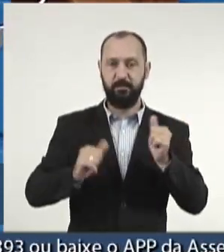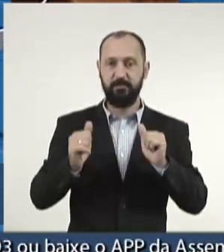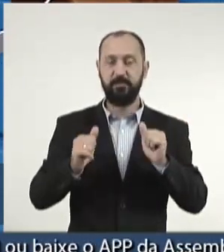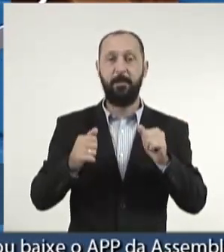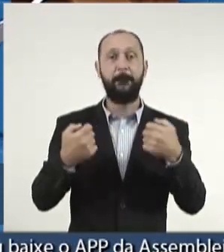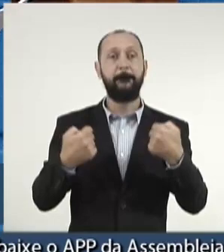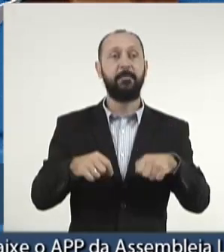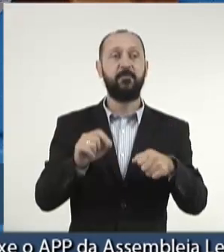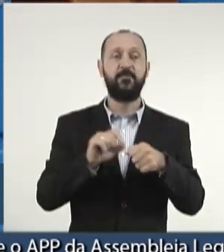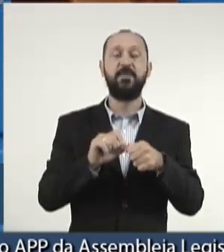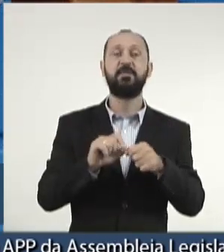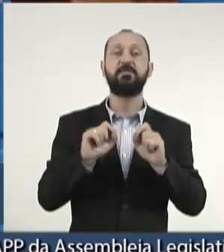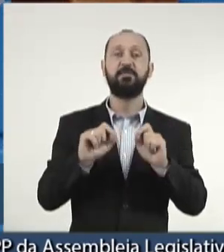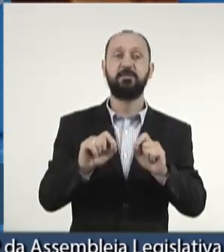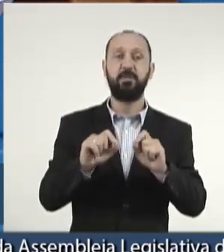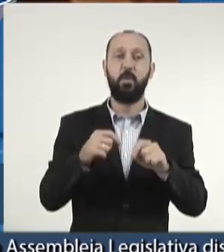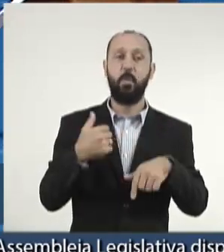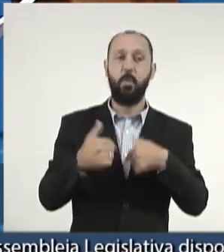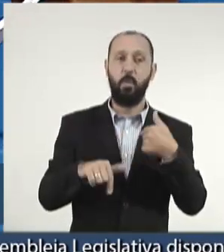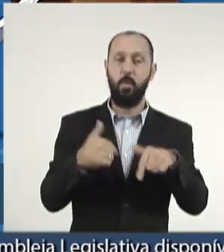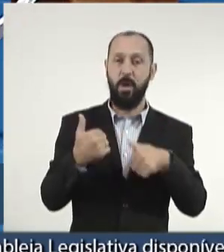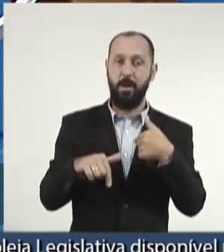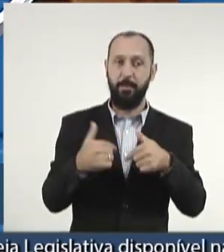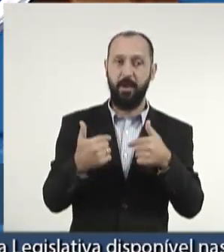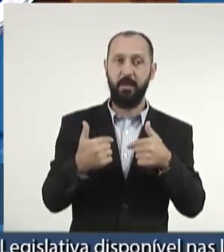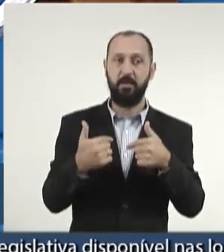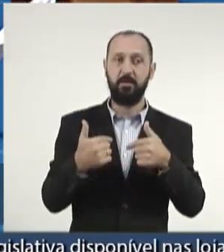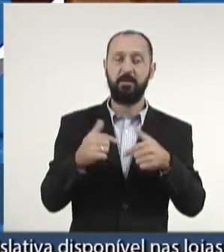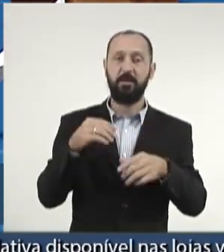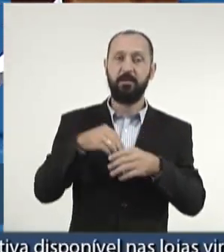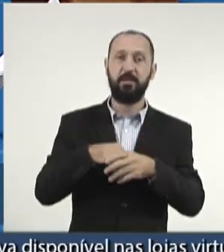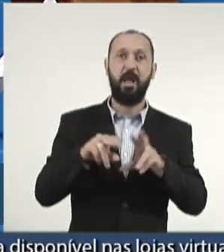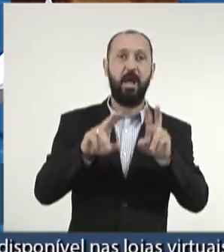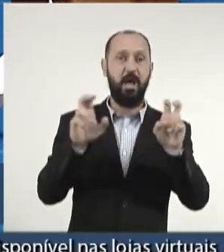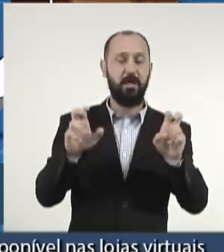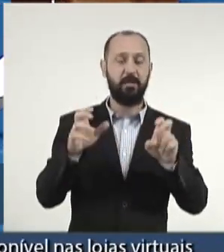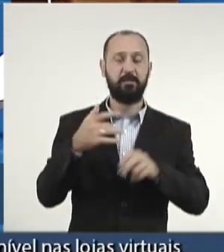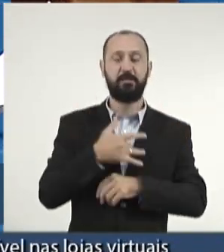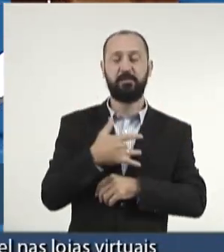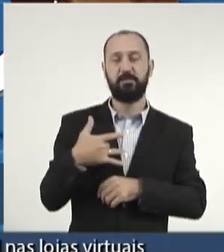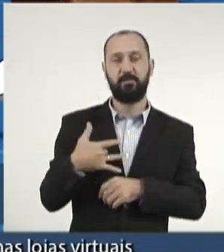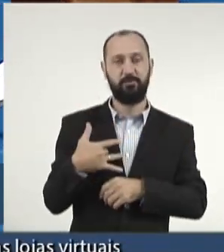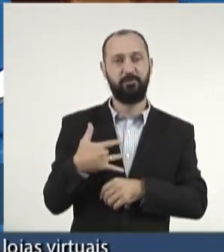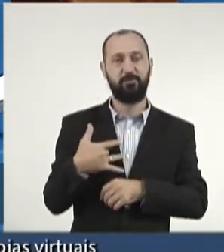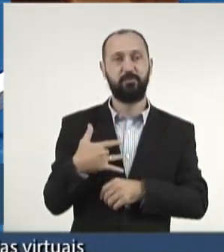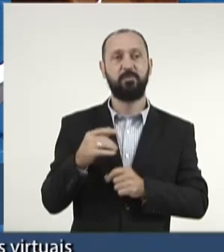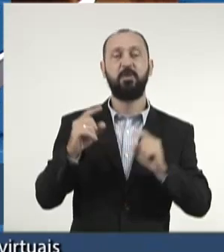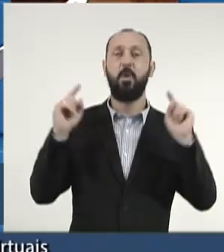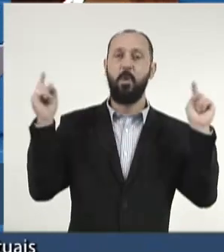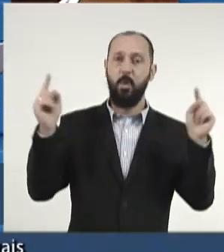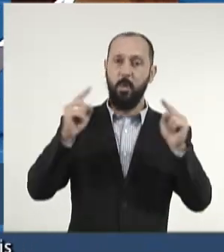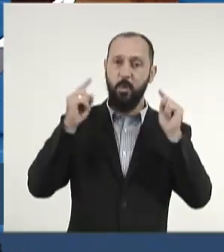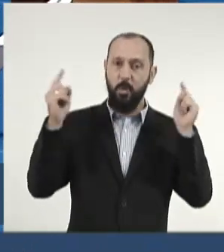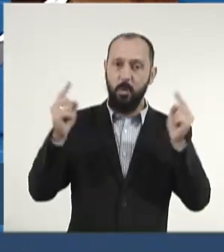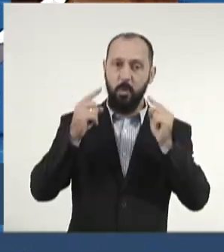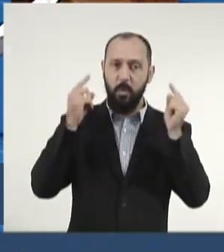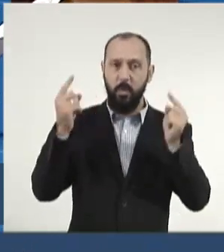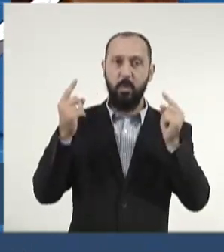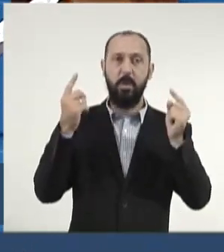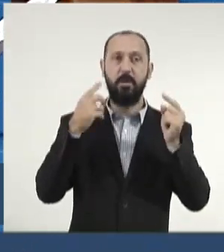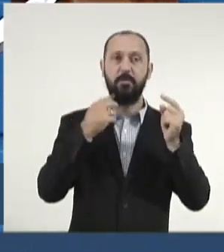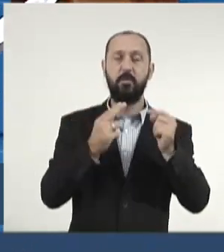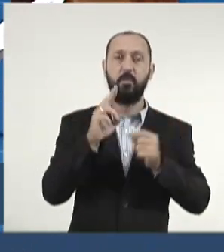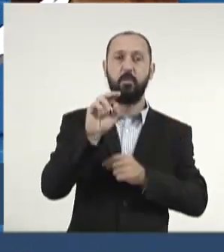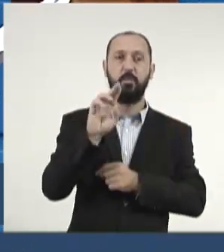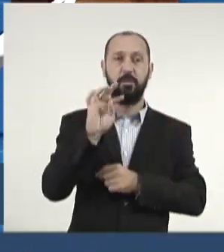deverá disponibilizar um serviço na área da saúde, com ambulância, terapia